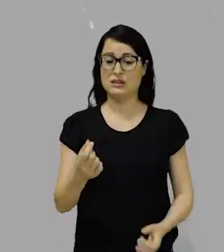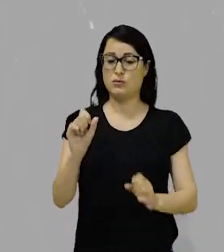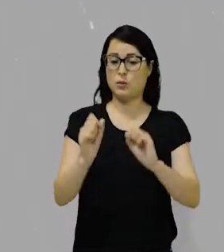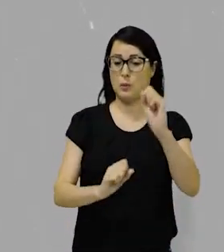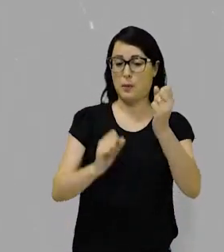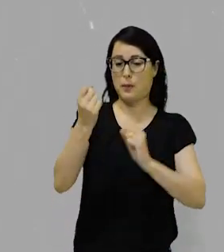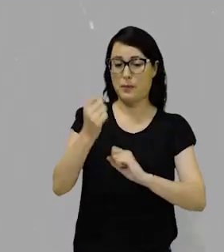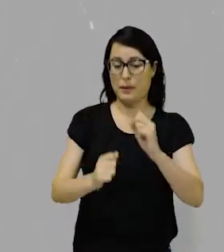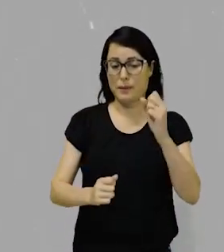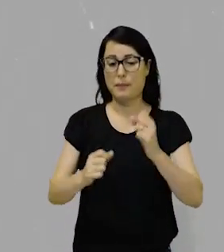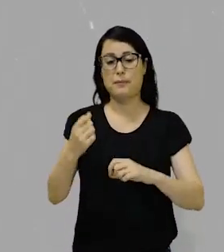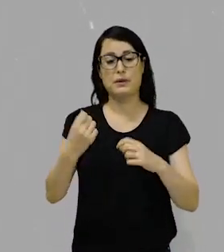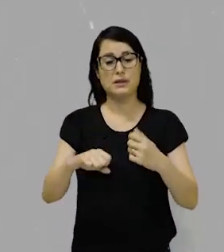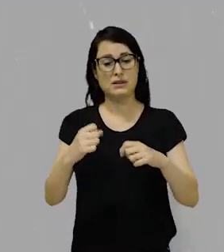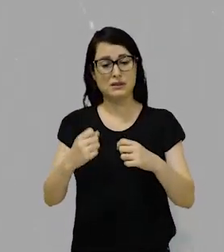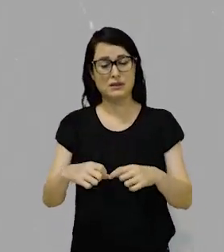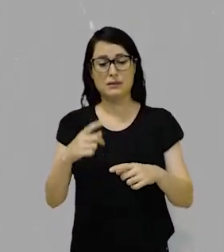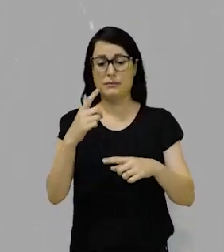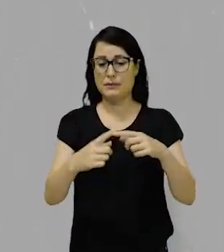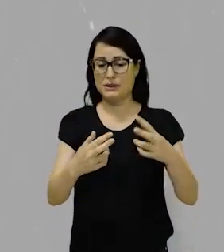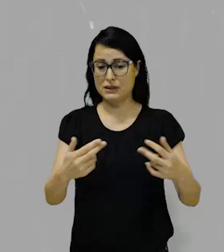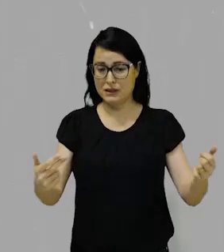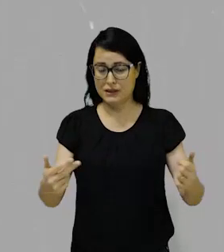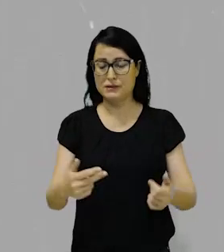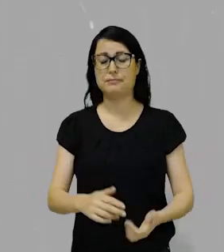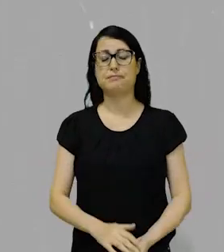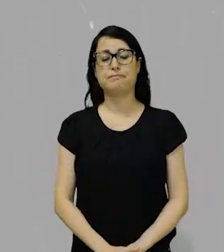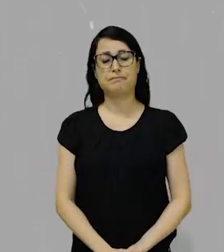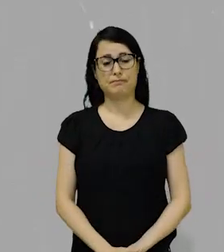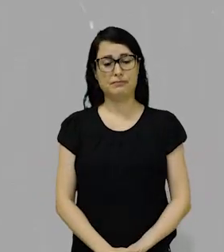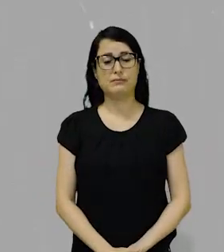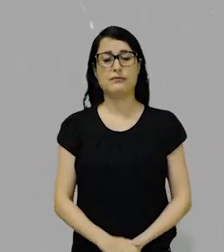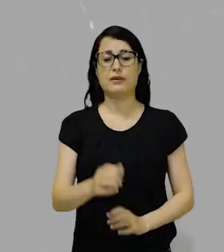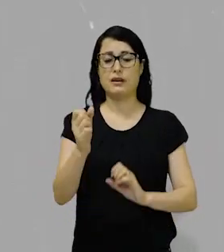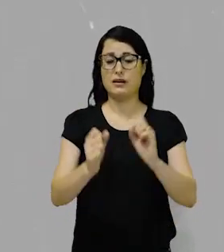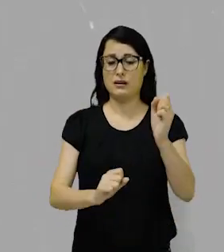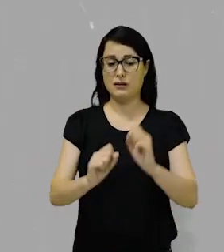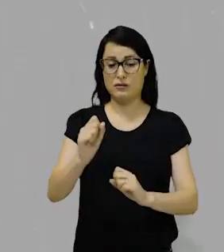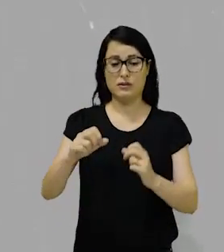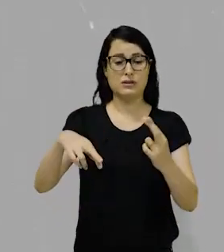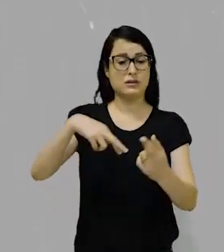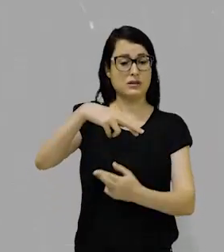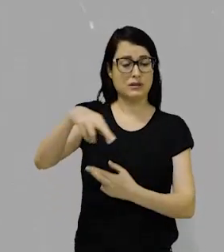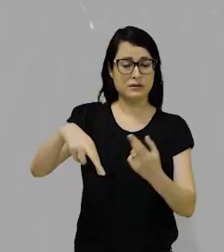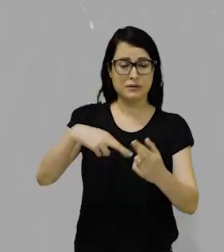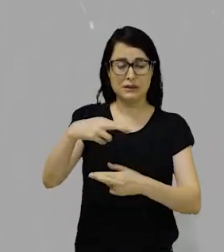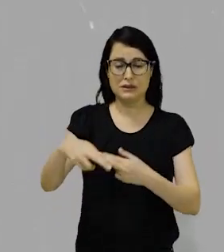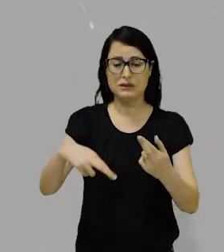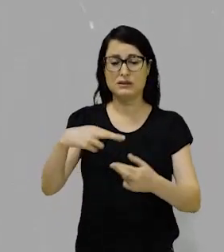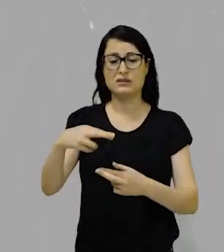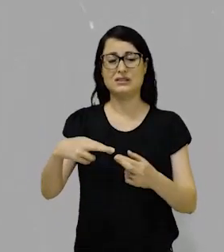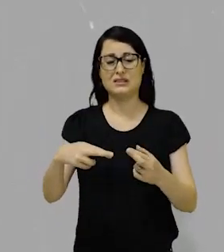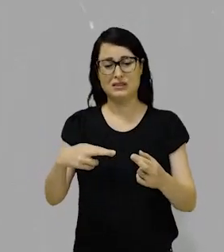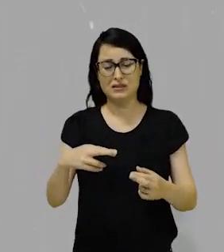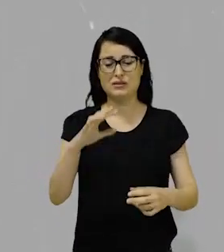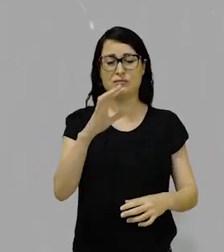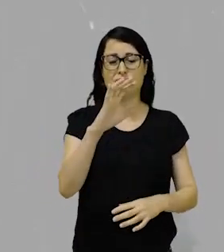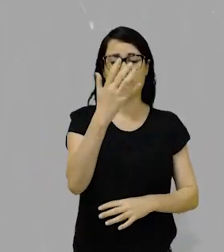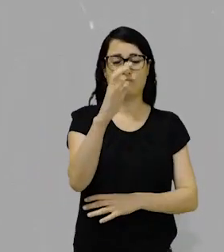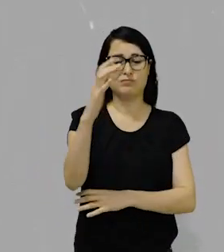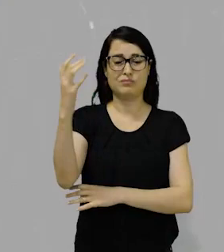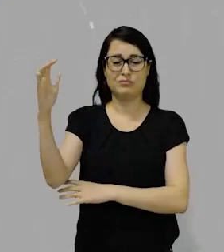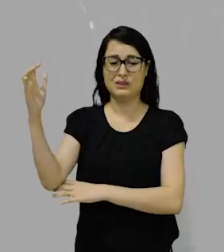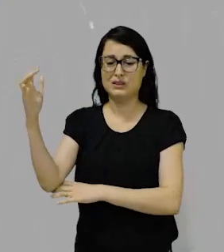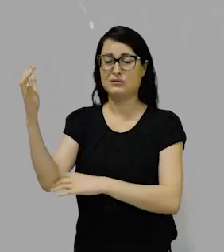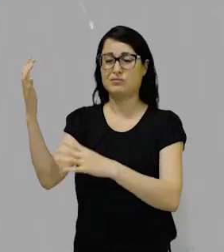mais matéria-prima, gente. Então, as revoluções industriais elas vão puxar aí um aumento da degradação ambiental